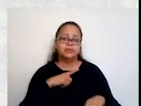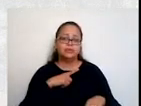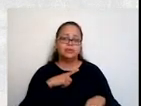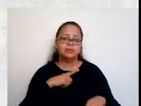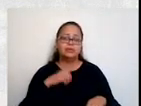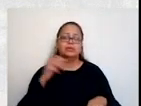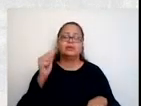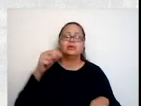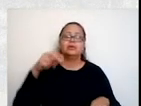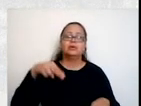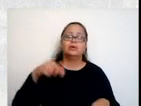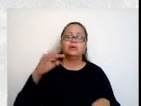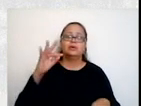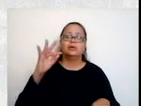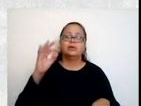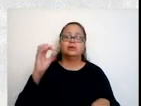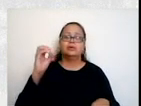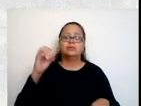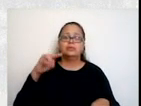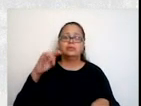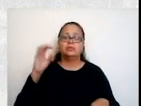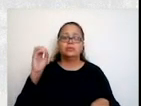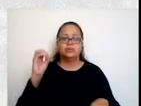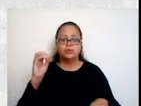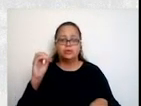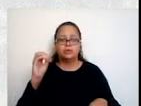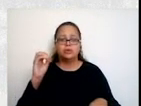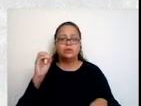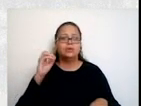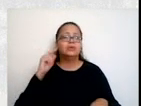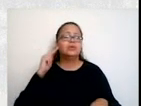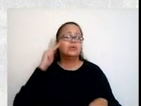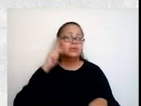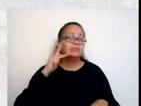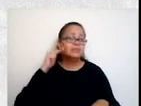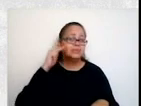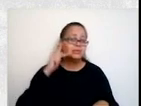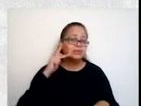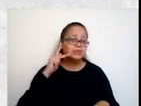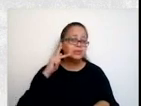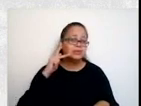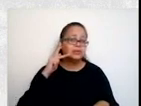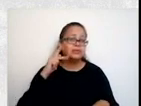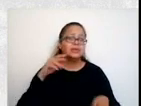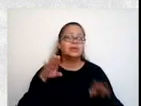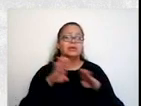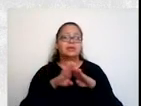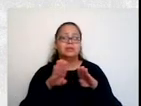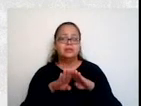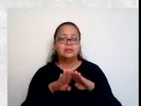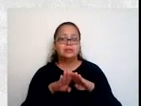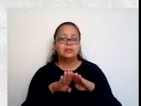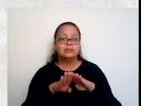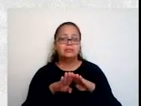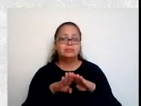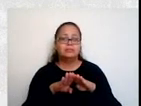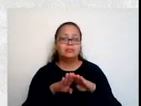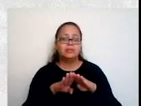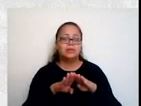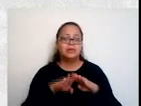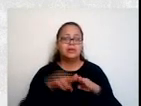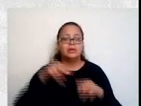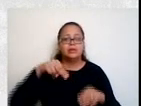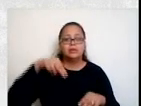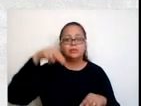destacavam os de Antônio Silvino, na Paraíba, e também atuou em Pernambuco, e o de Antônio Dó, no norte de